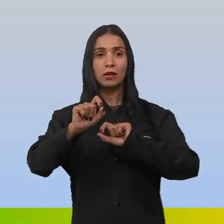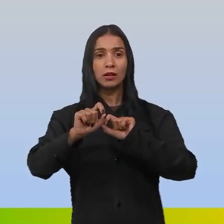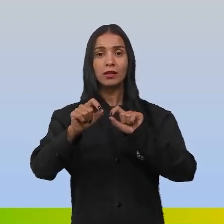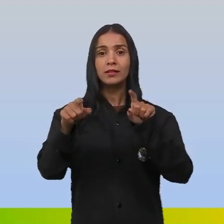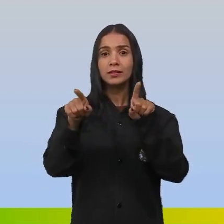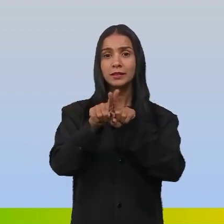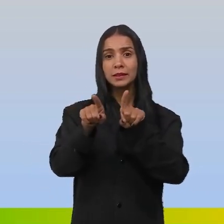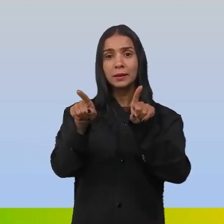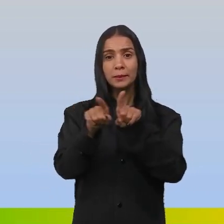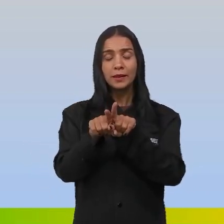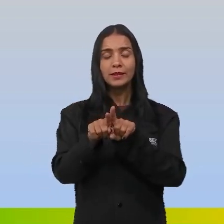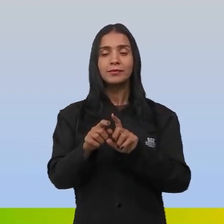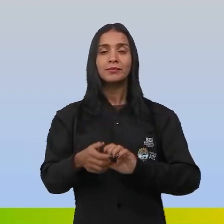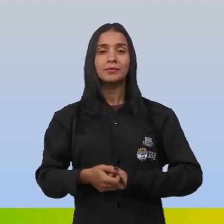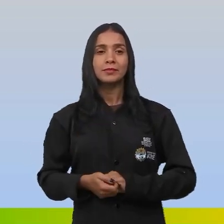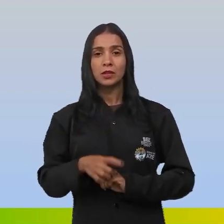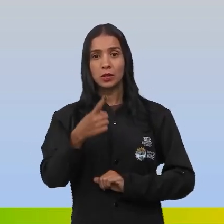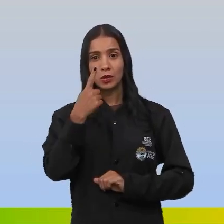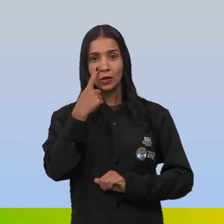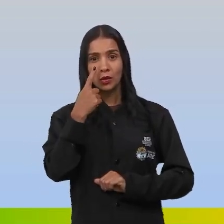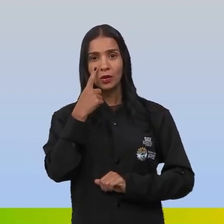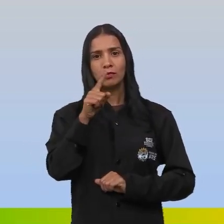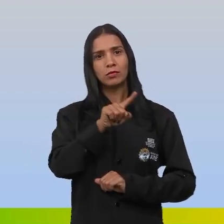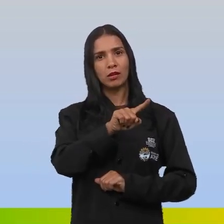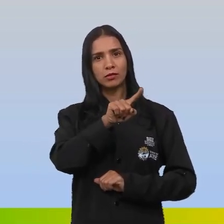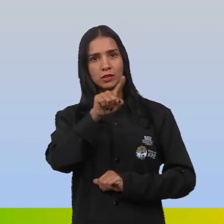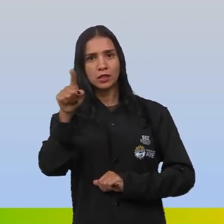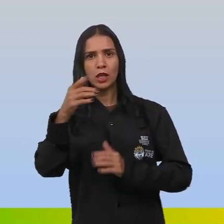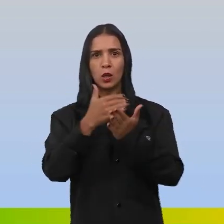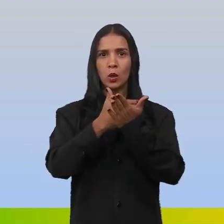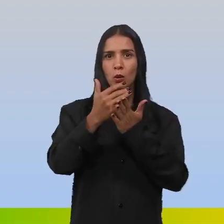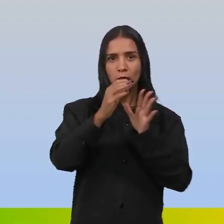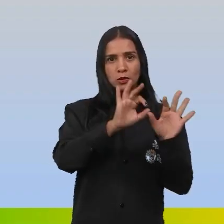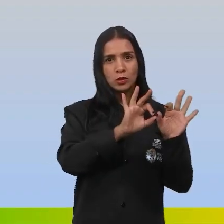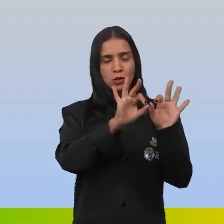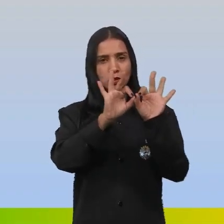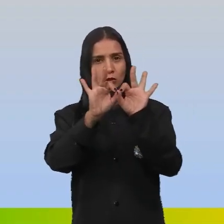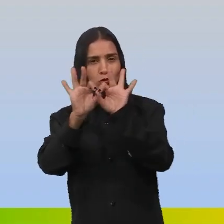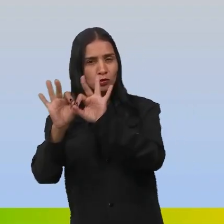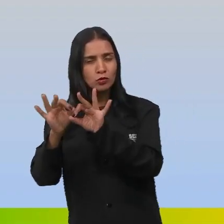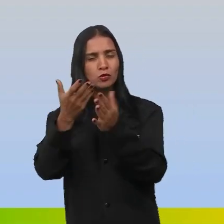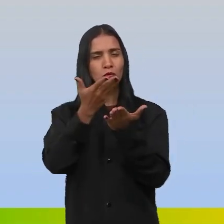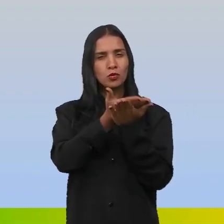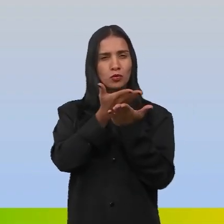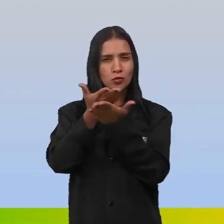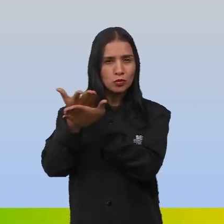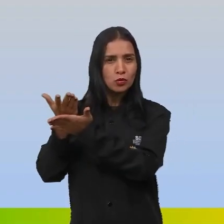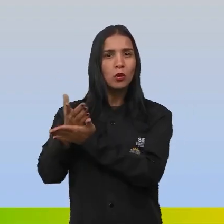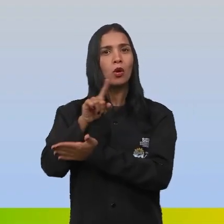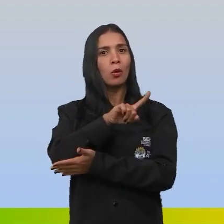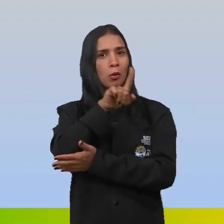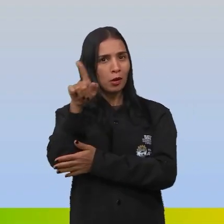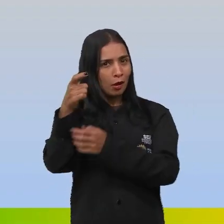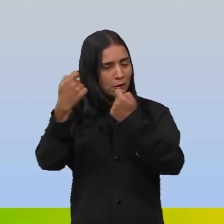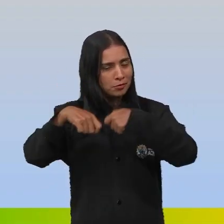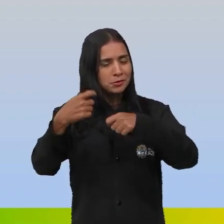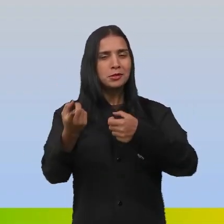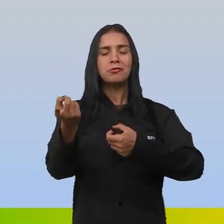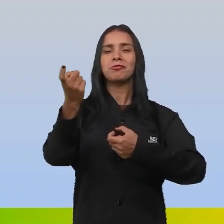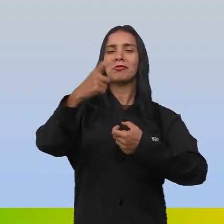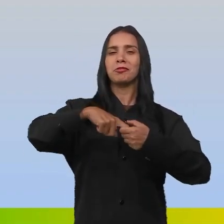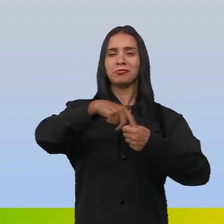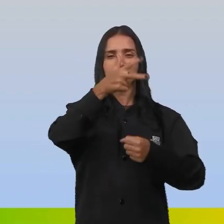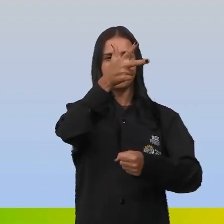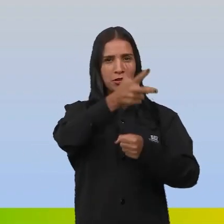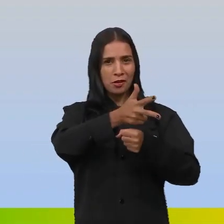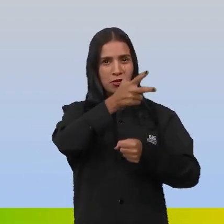também, para quem está chegando, que começou a assistir a nossa aula hoje, vai precisar voltar ao nosso